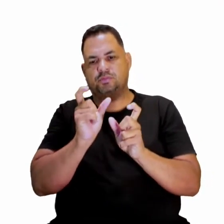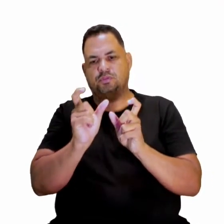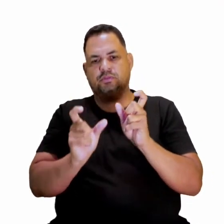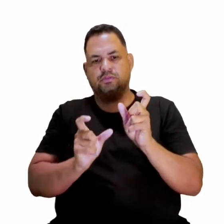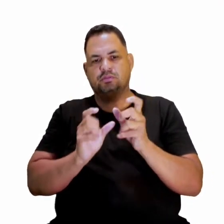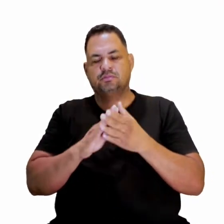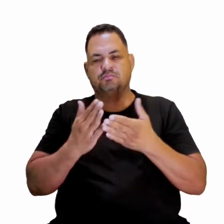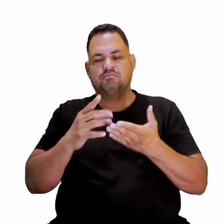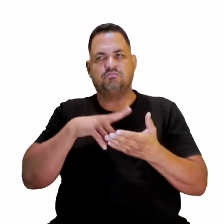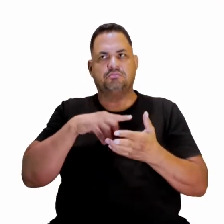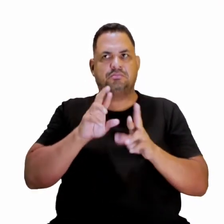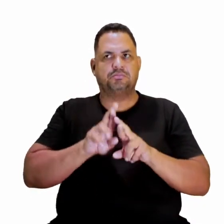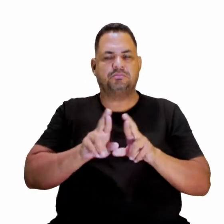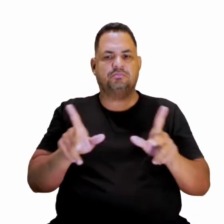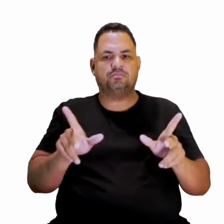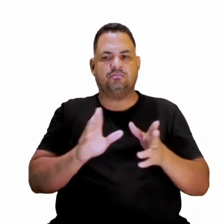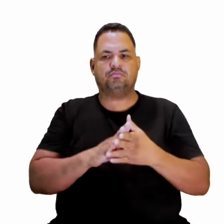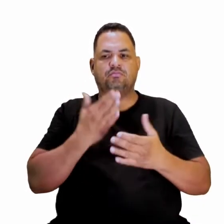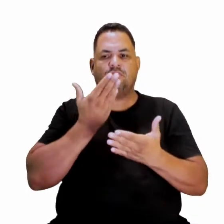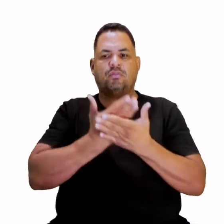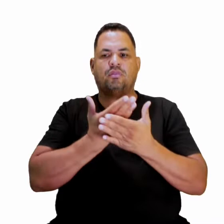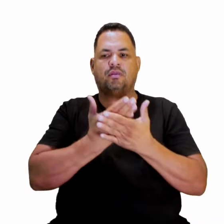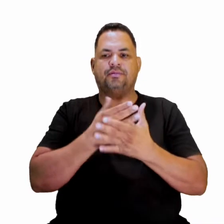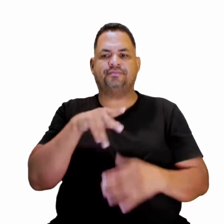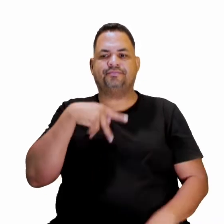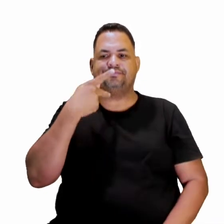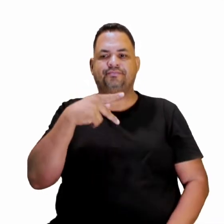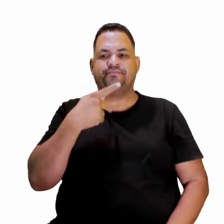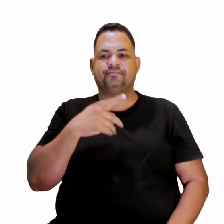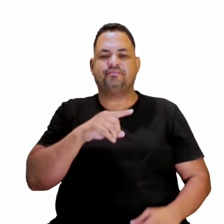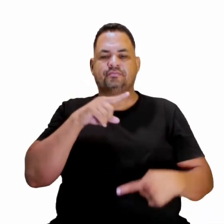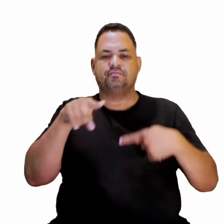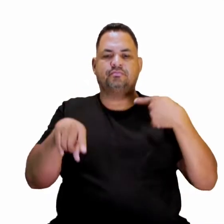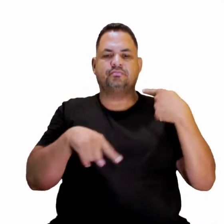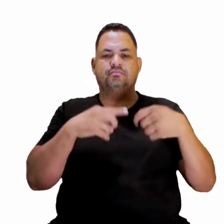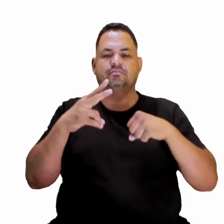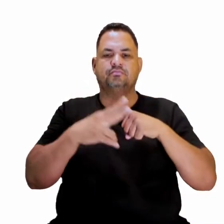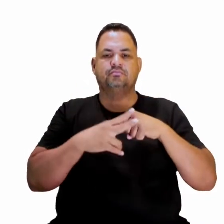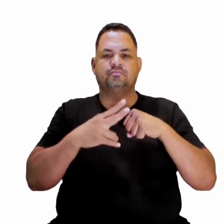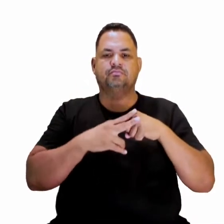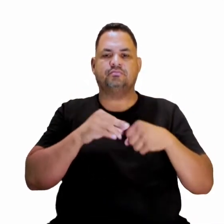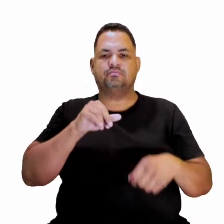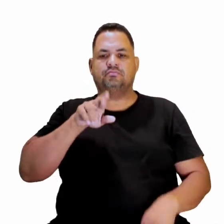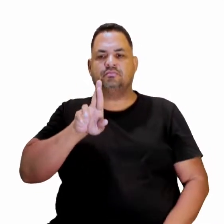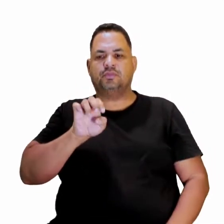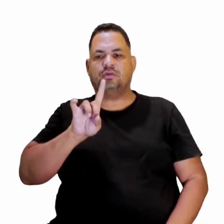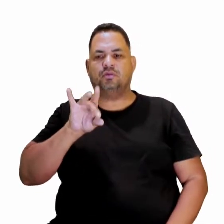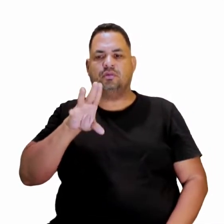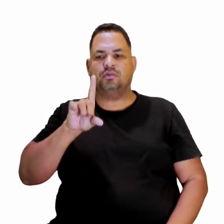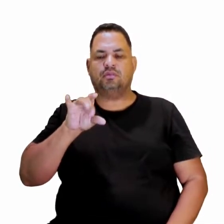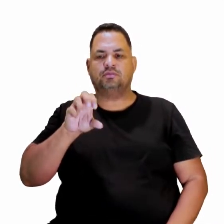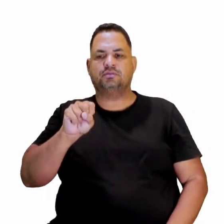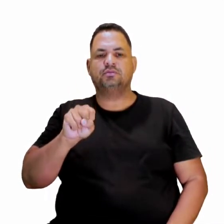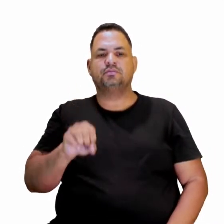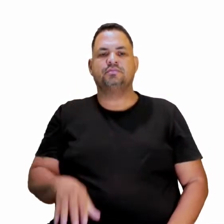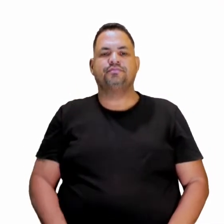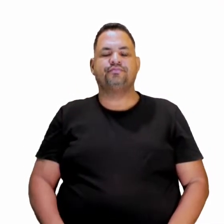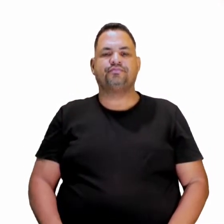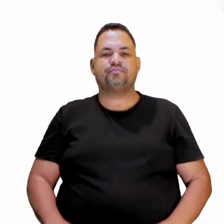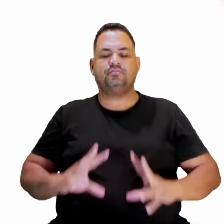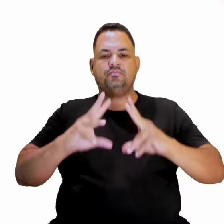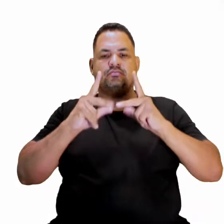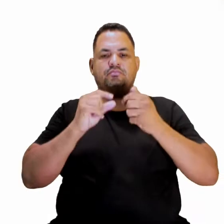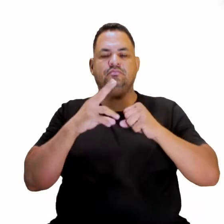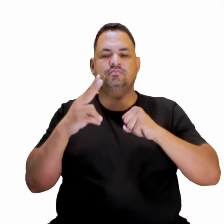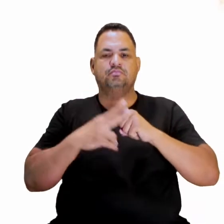completamente diferente. Como a aula de hoje a gente só vai focar nos verbos regulares, então vocês vão notar que